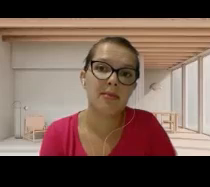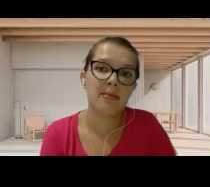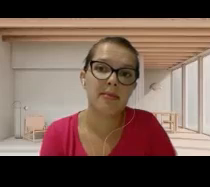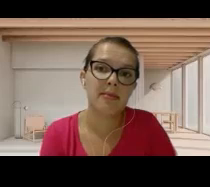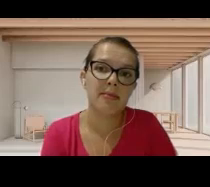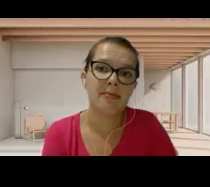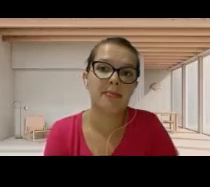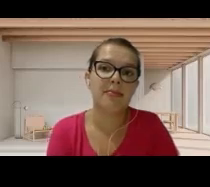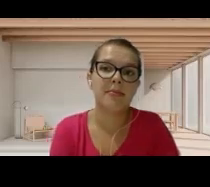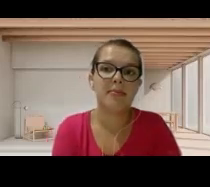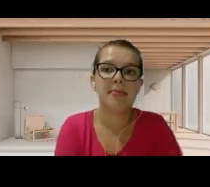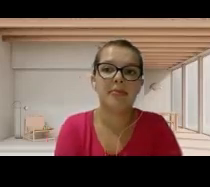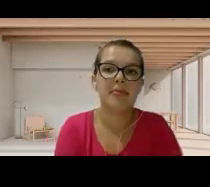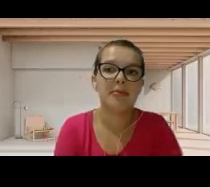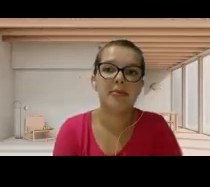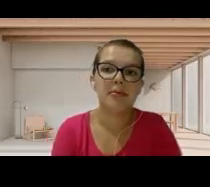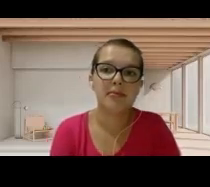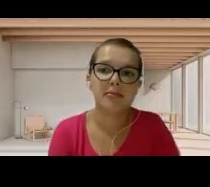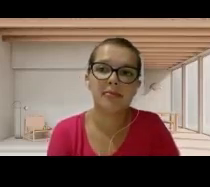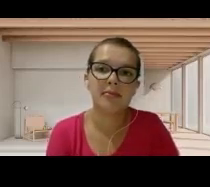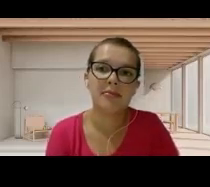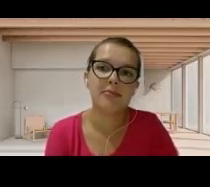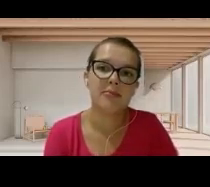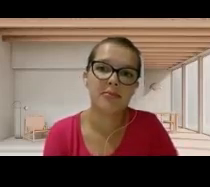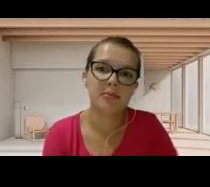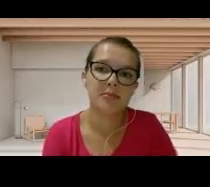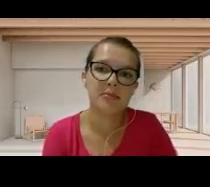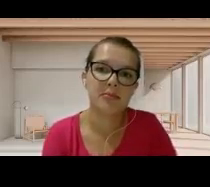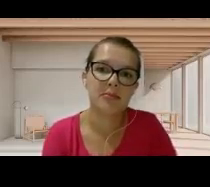Quando o órgão ambiental não quer, não sai nada. Certo?